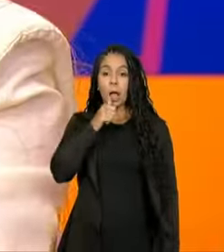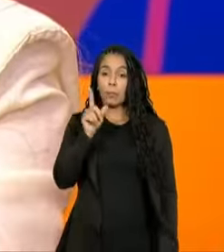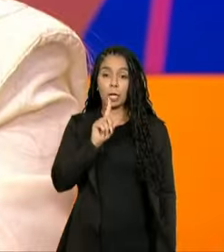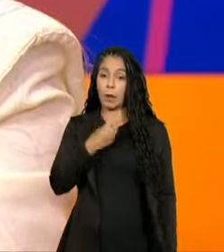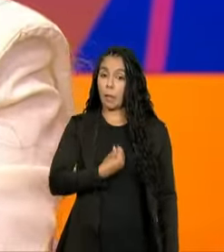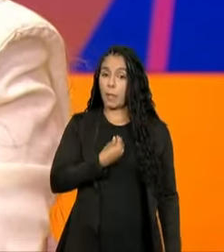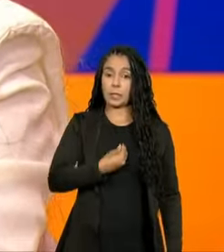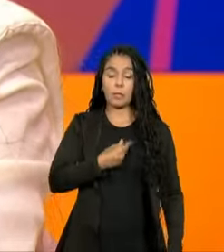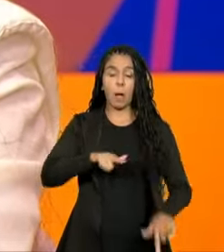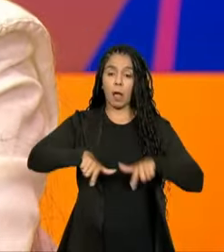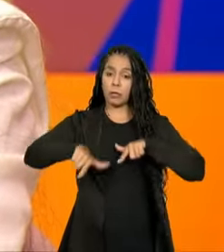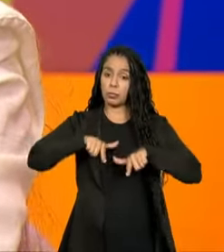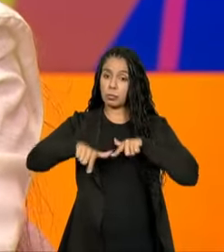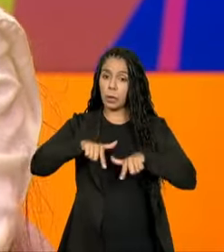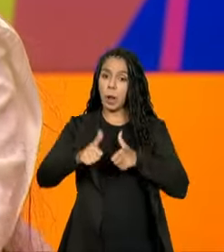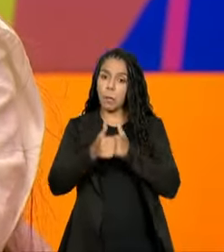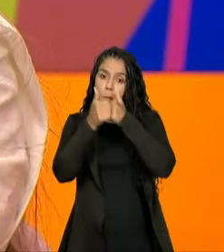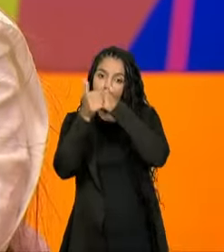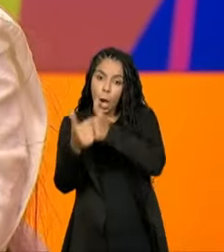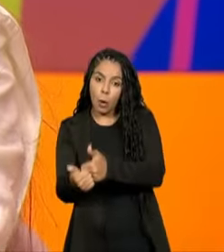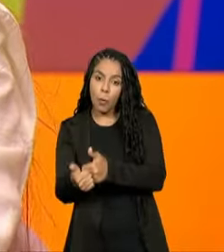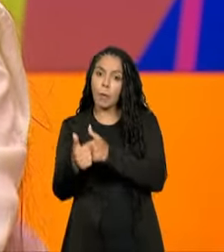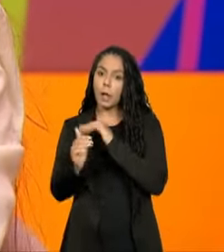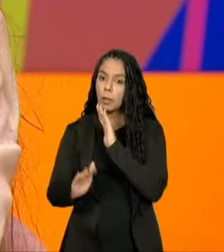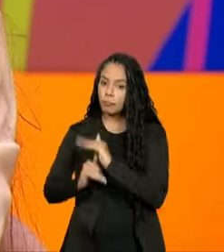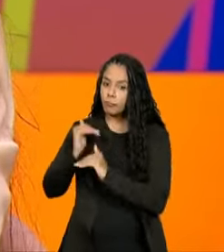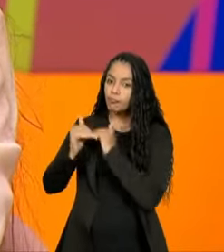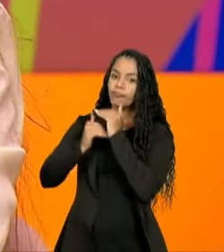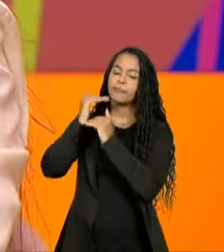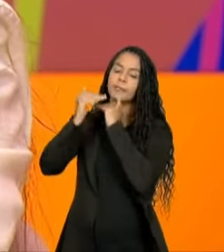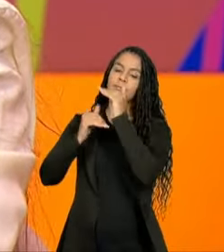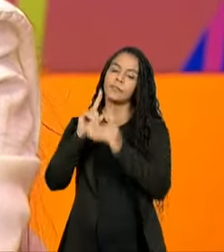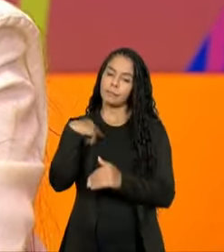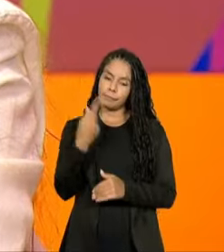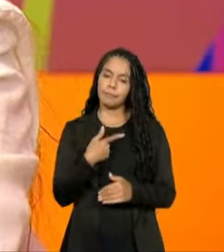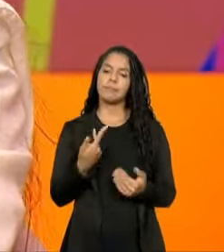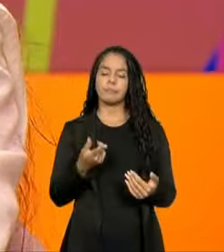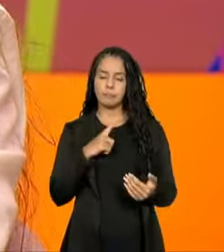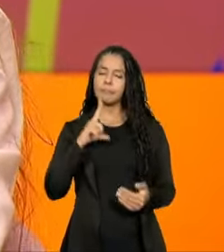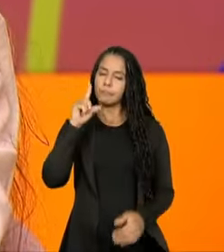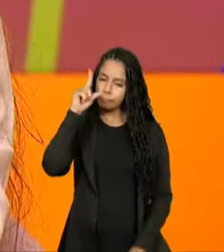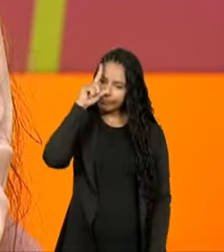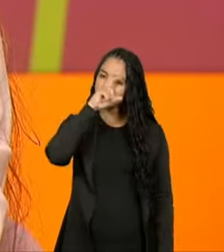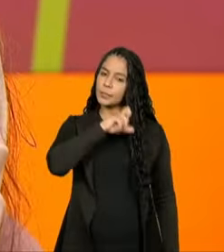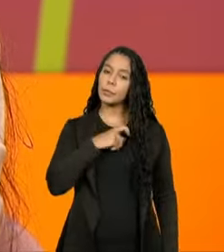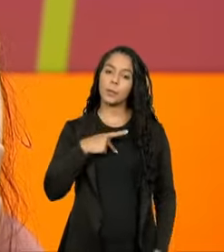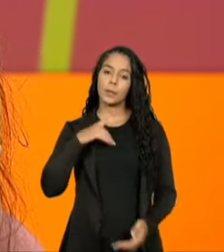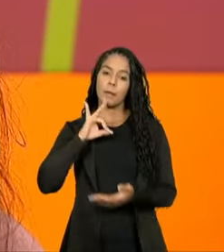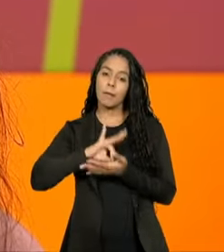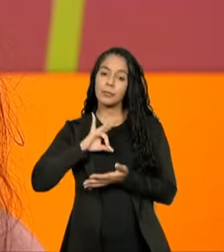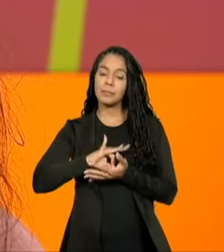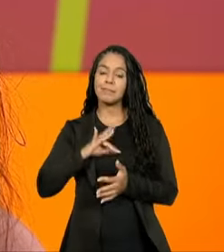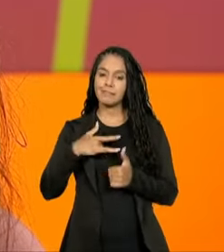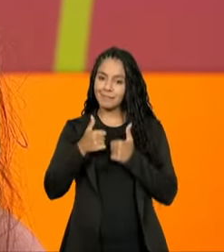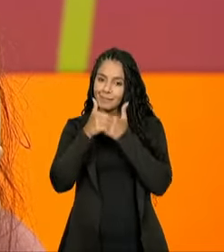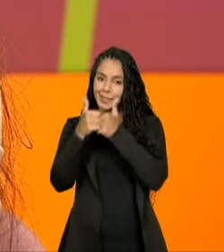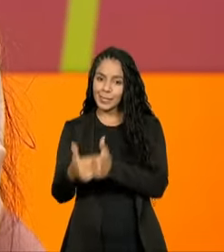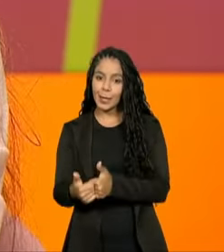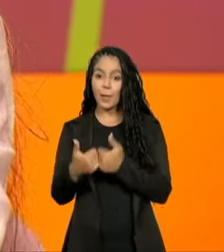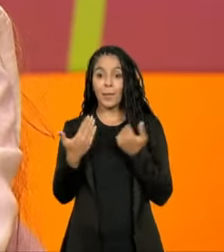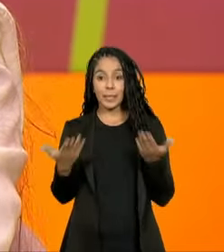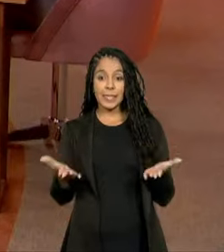trials, dos trabalhos para acompanhamento evolutivo. Então, a gente acaba tendo uma dificuldade mesmo nesse